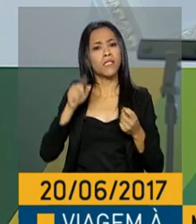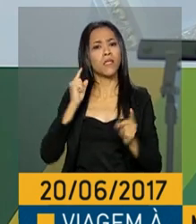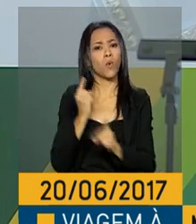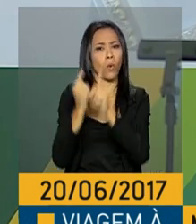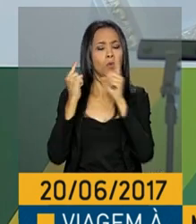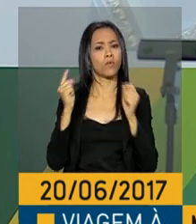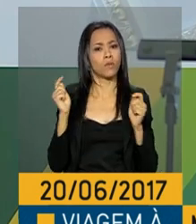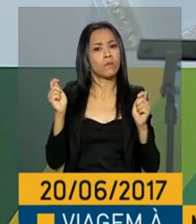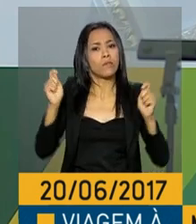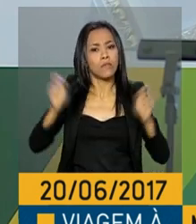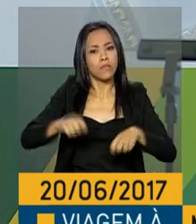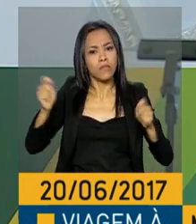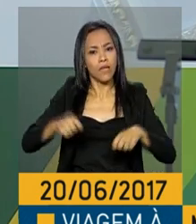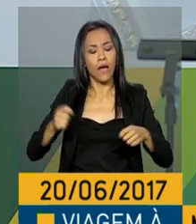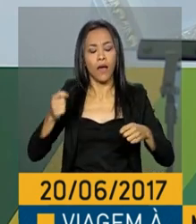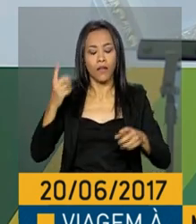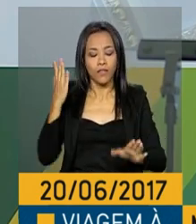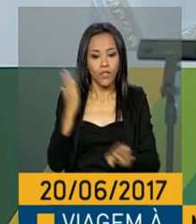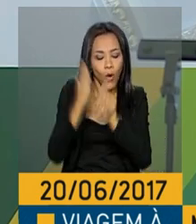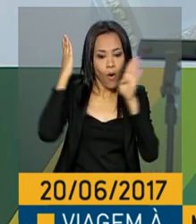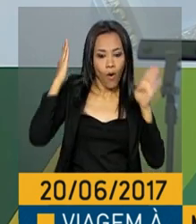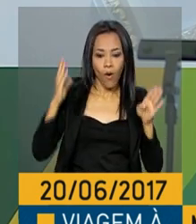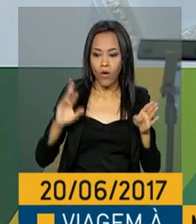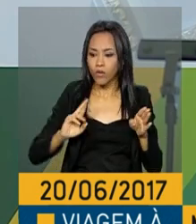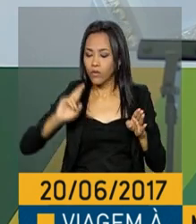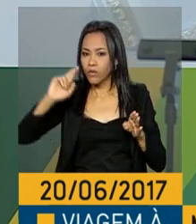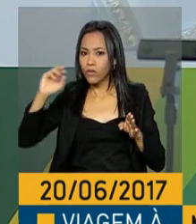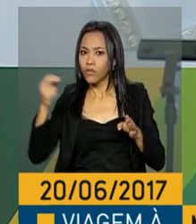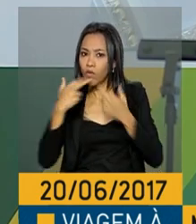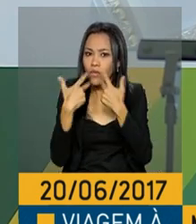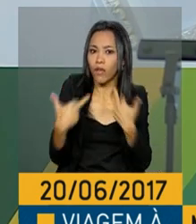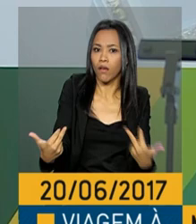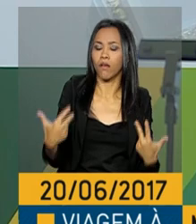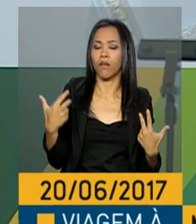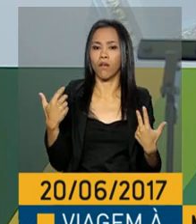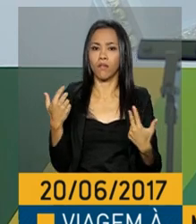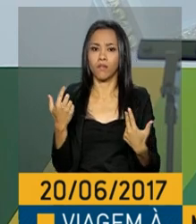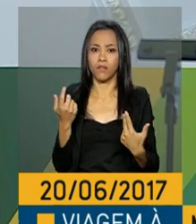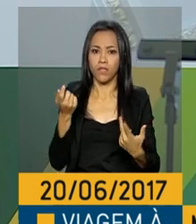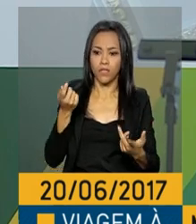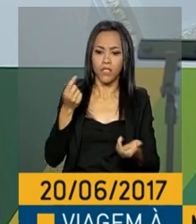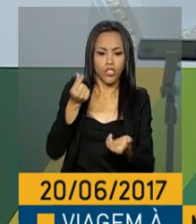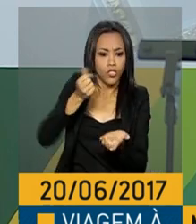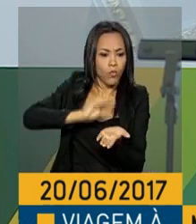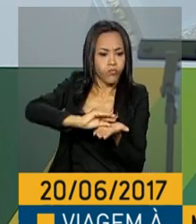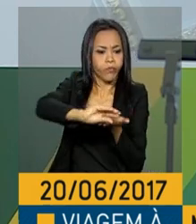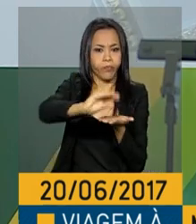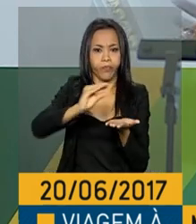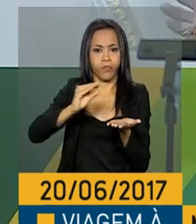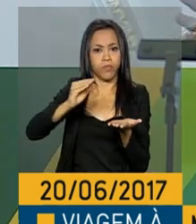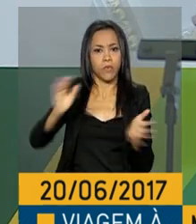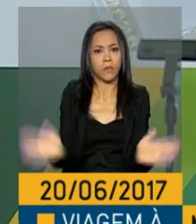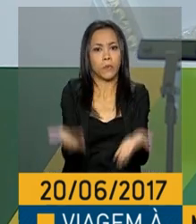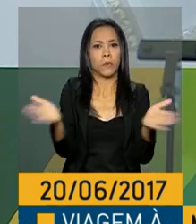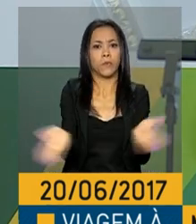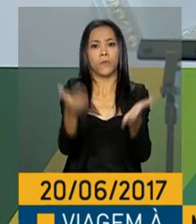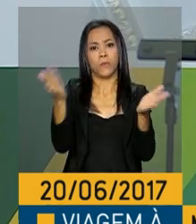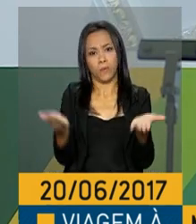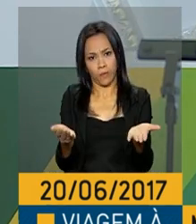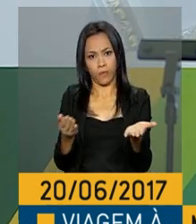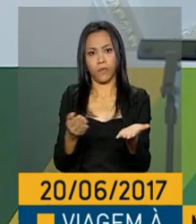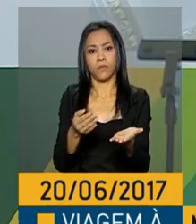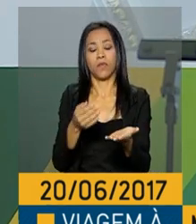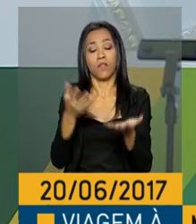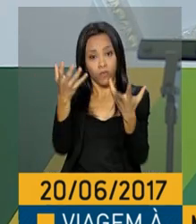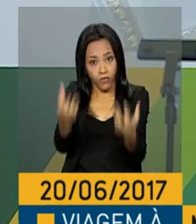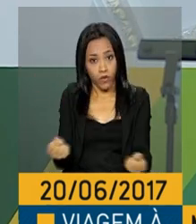promover novas descobertas, novos negócios, novos investimentos. Portanto, nós vamos